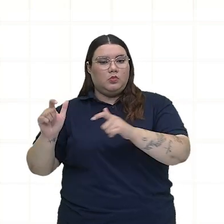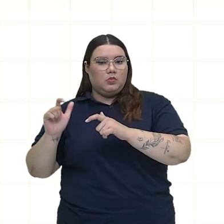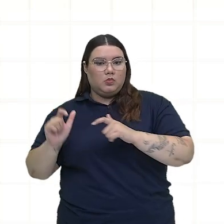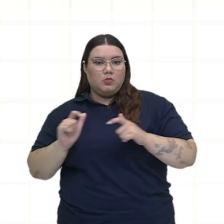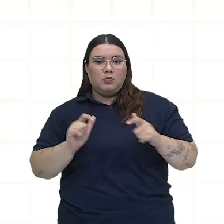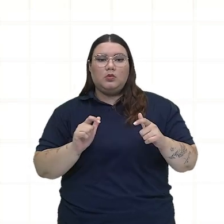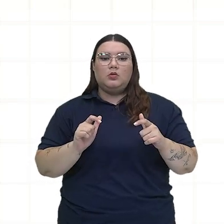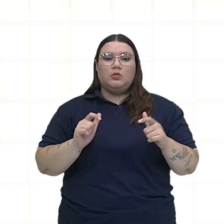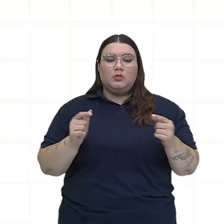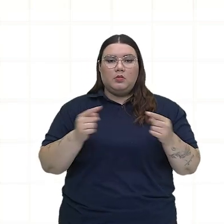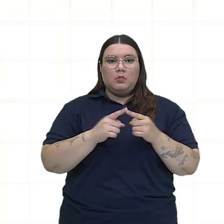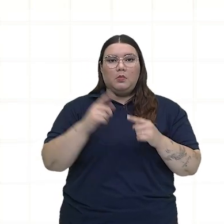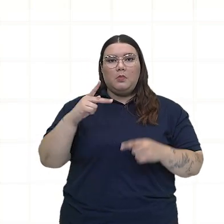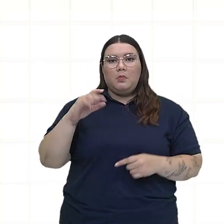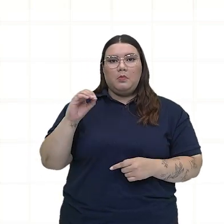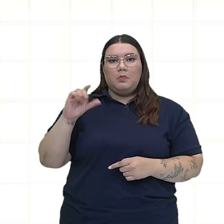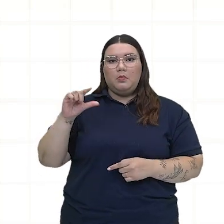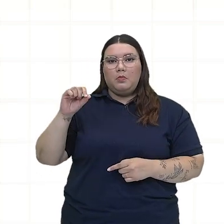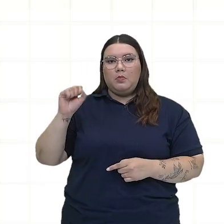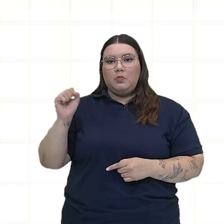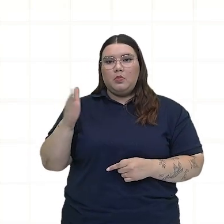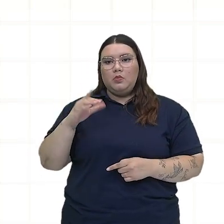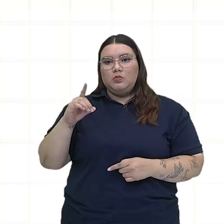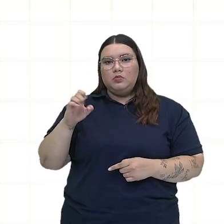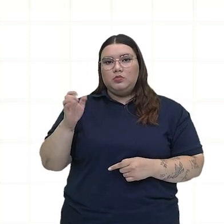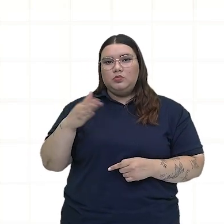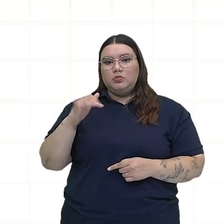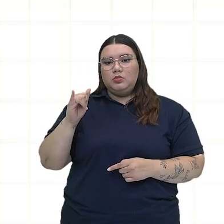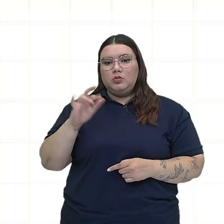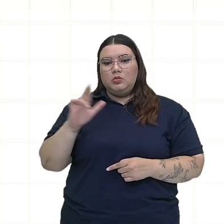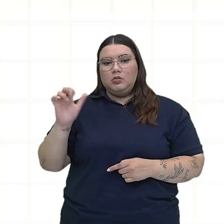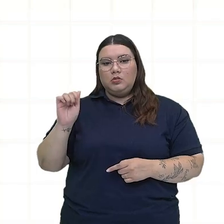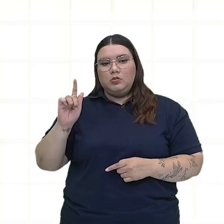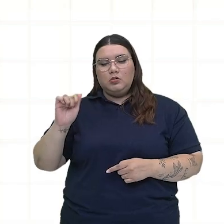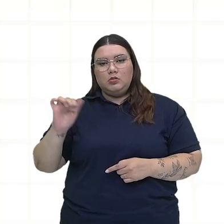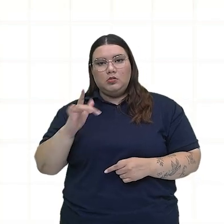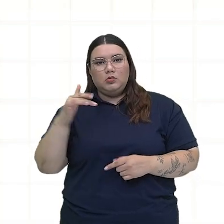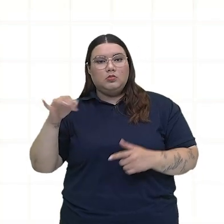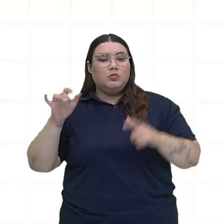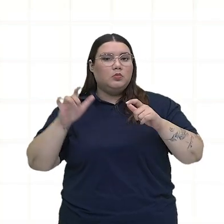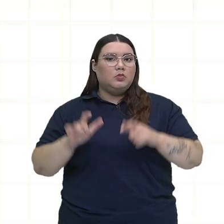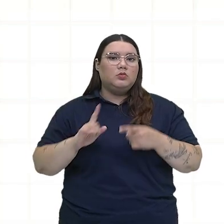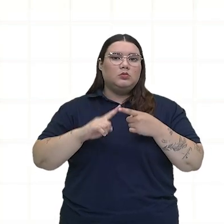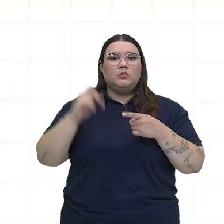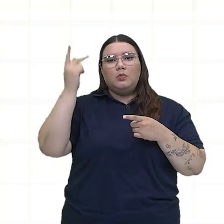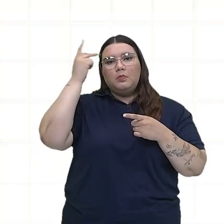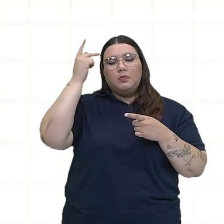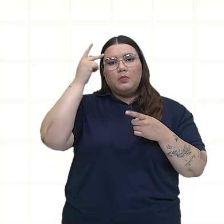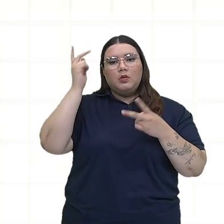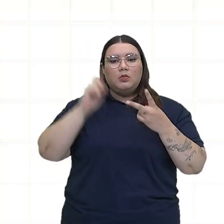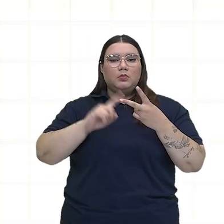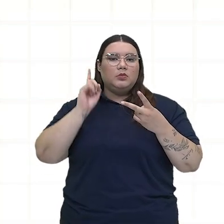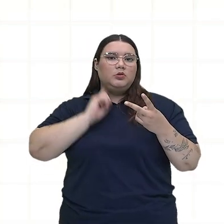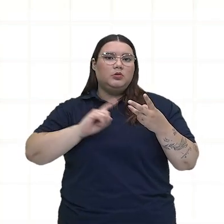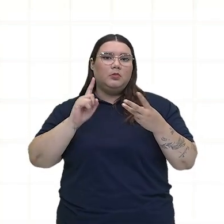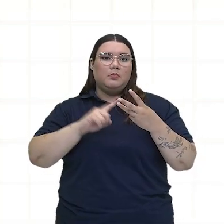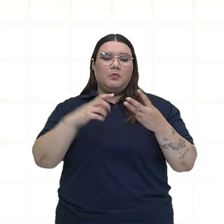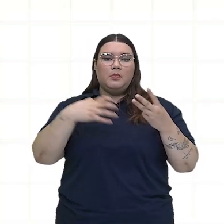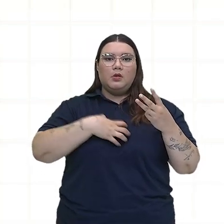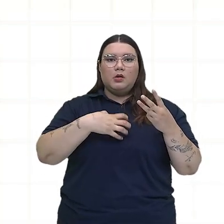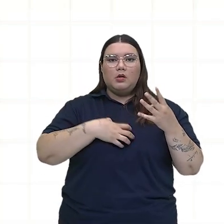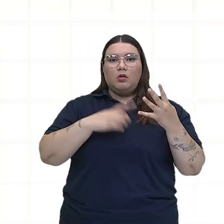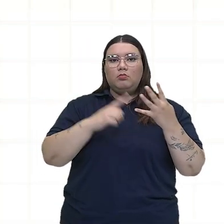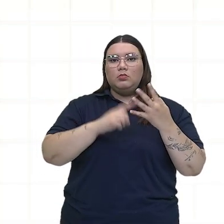polos de irrigação, tá bom? Nos estados de São Paulo, Minas Gerais, Bahia e